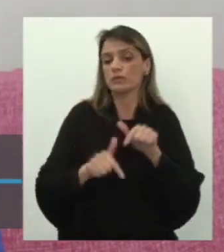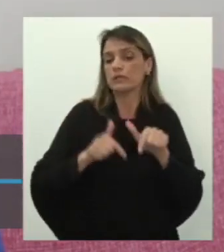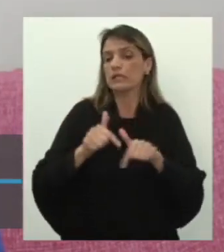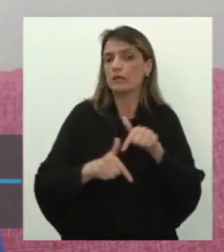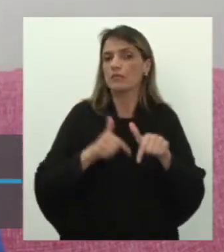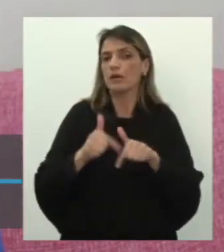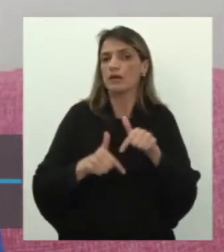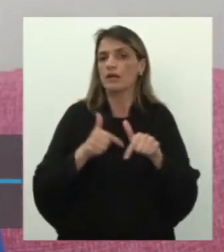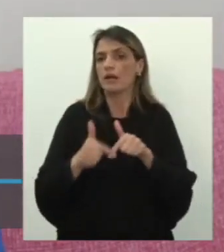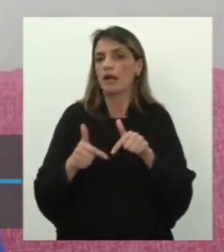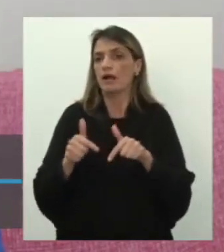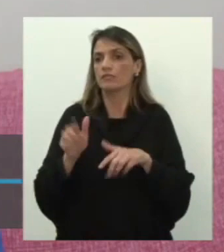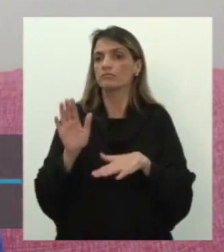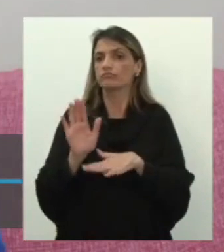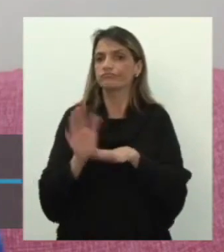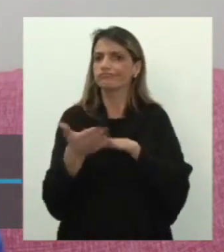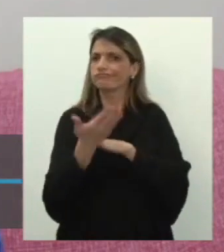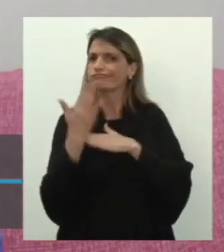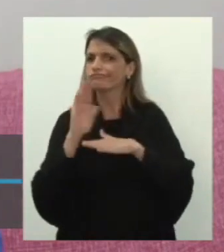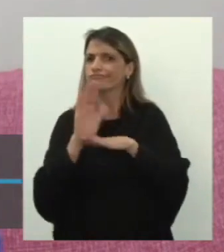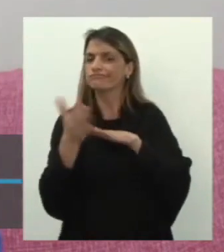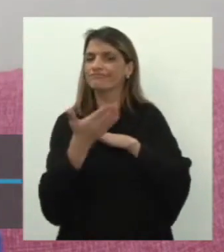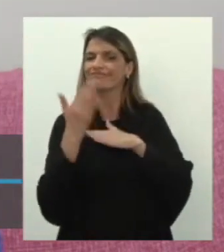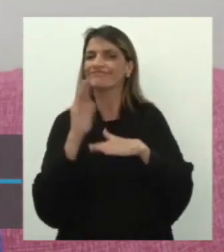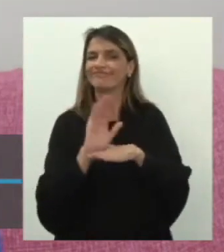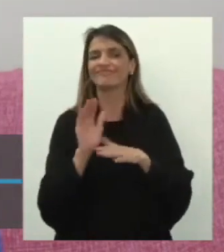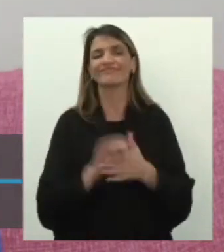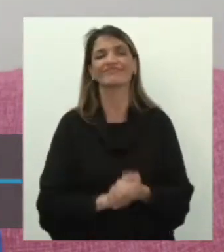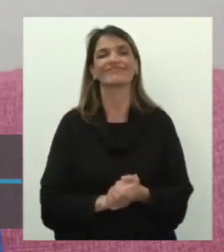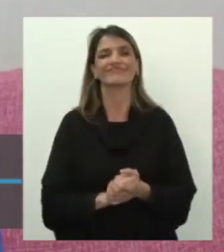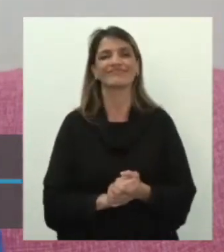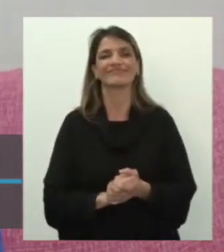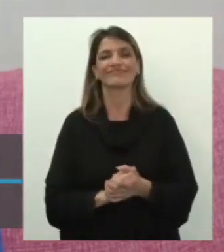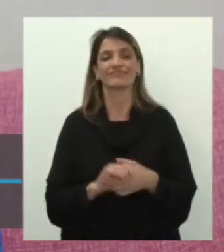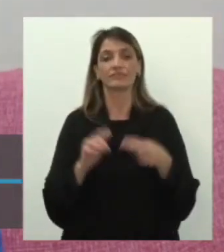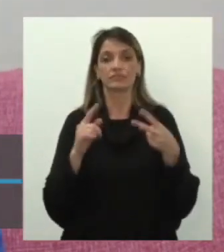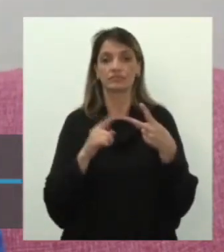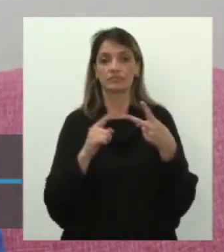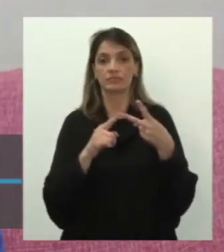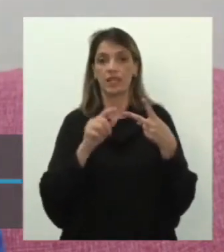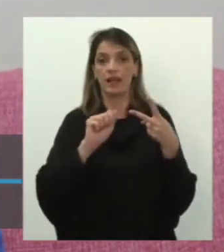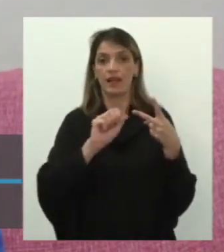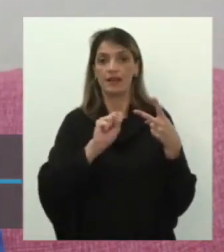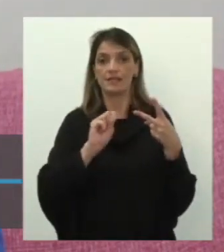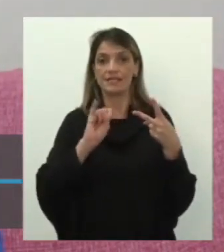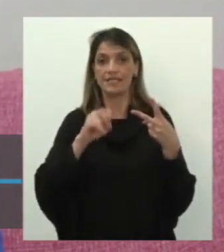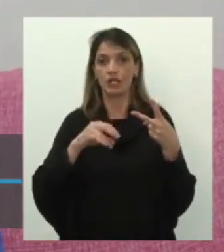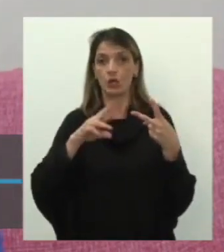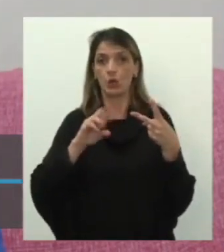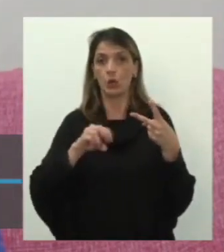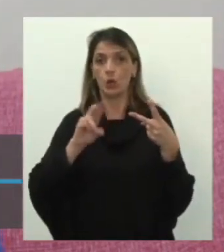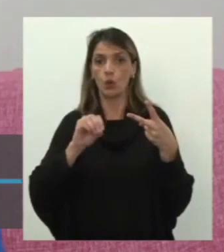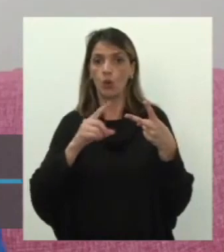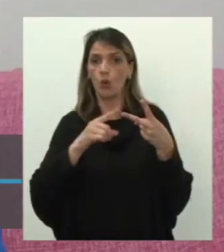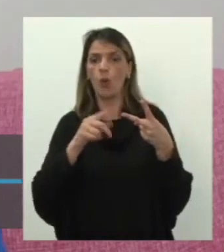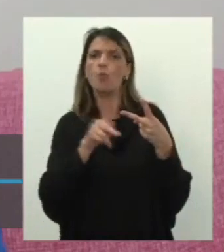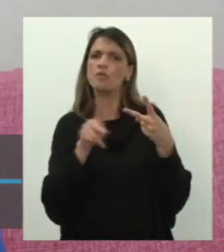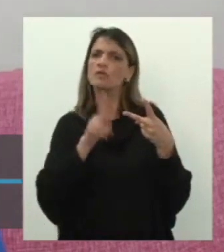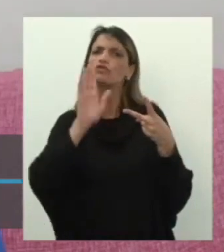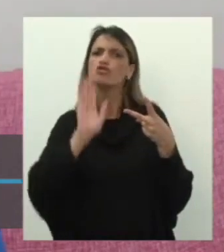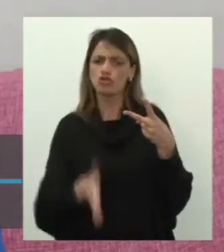forma cooperativa. Lembra que no ambiente assíncrono o professor já fez esse trabalho. Então agora ele